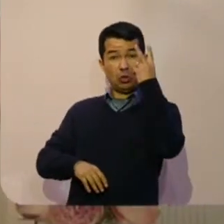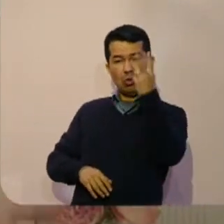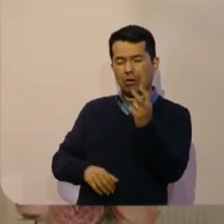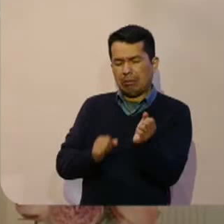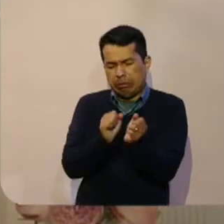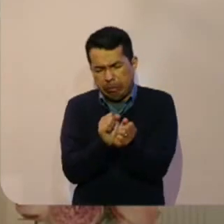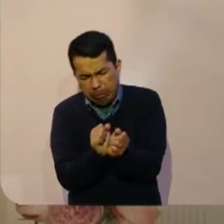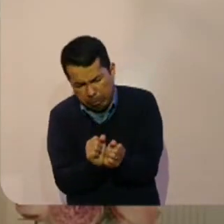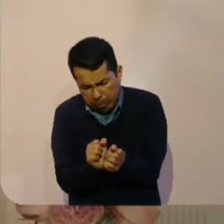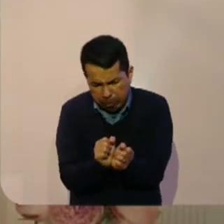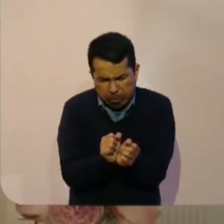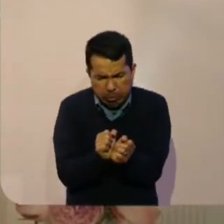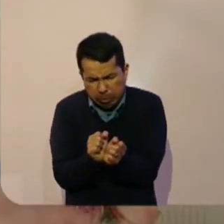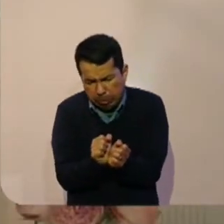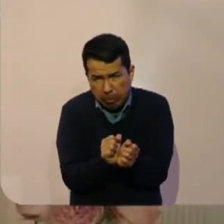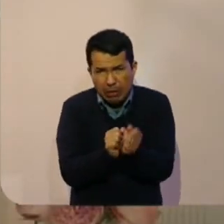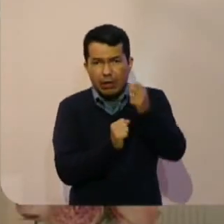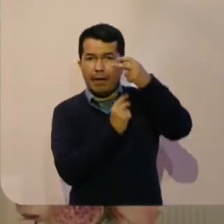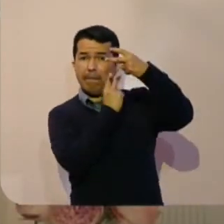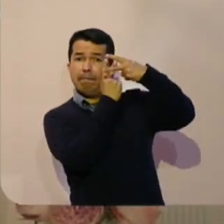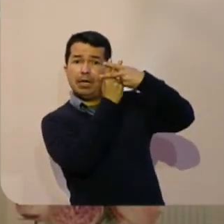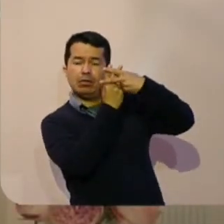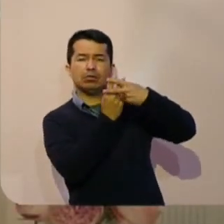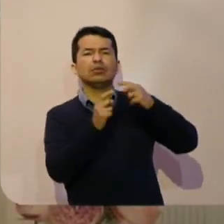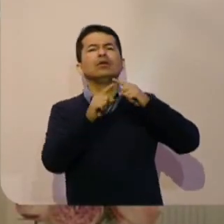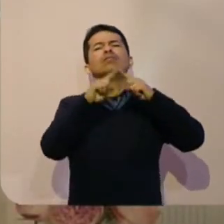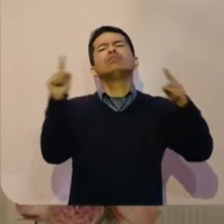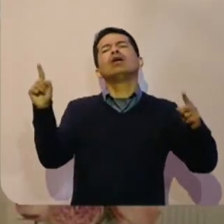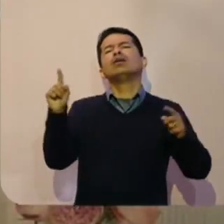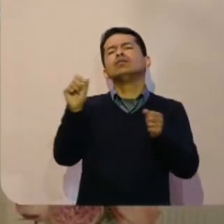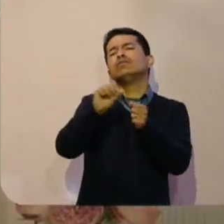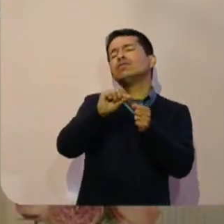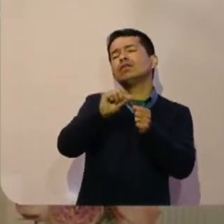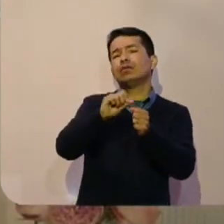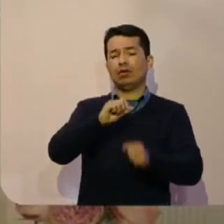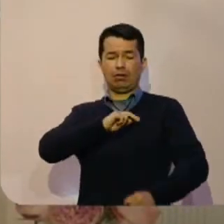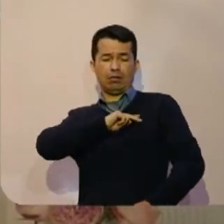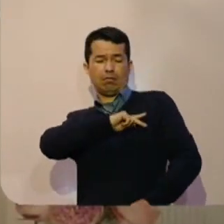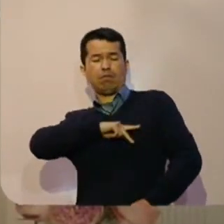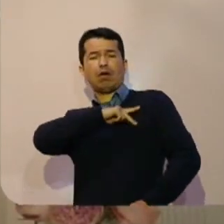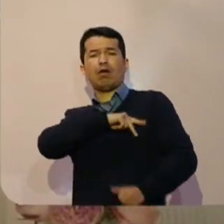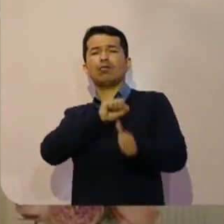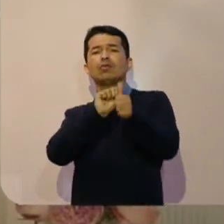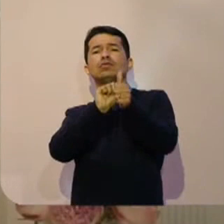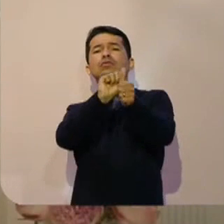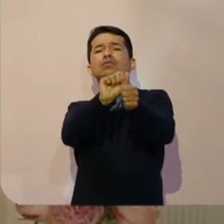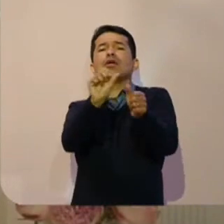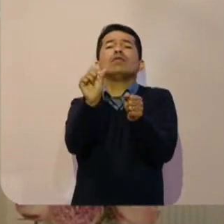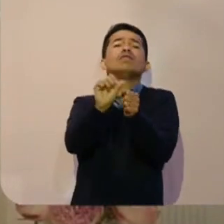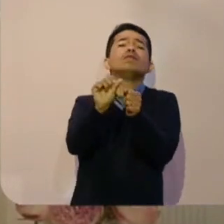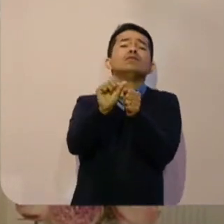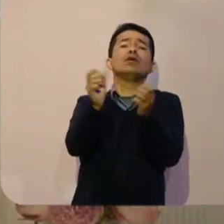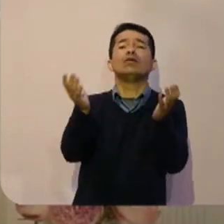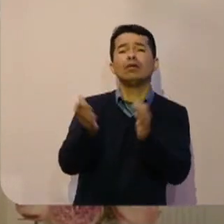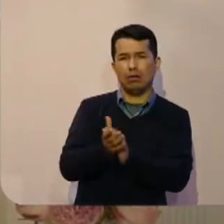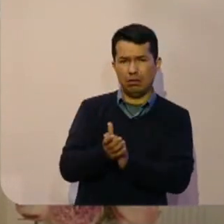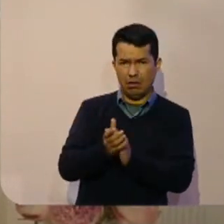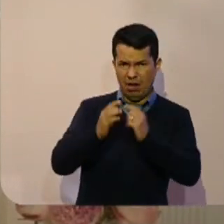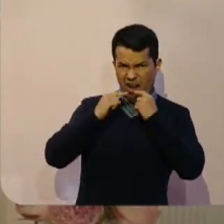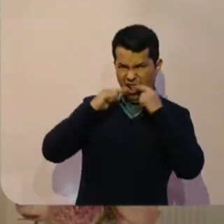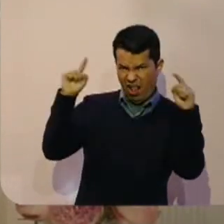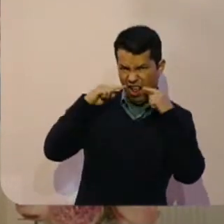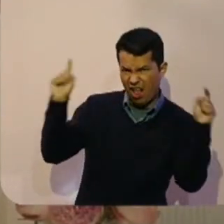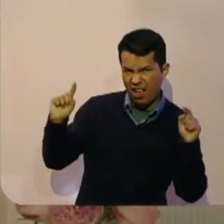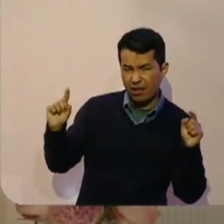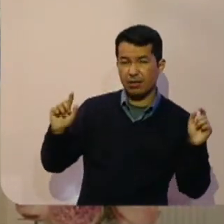num calabouço. E sabe o que aqueles homens de Deus fizeram? Começaram a orar e a cantar. E